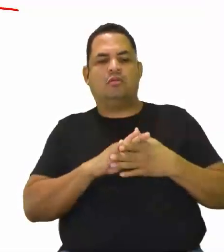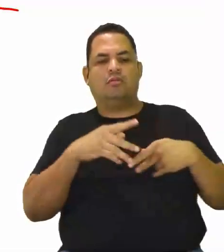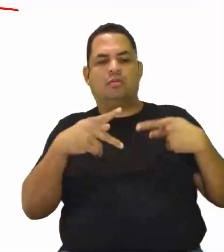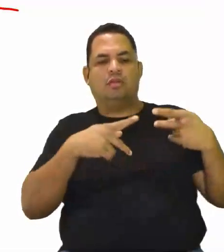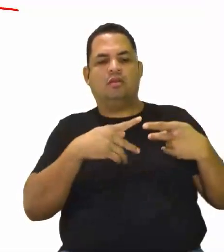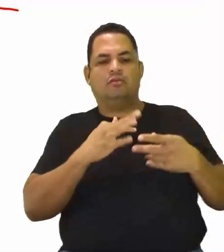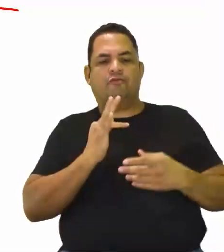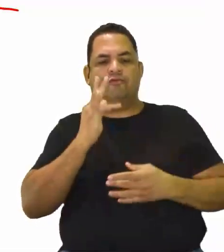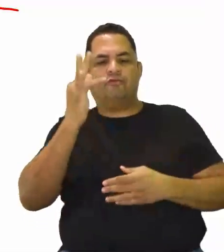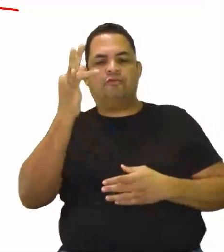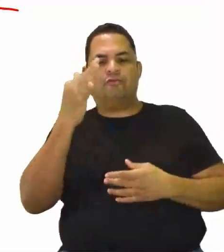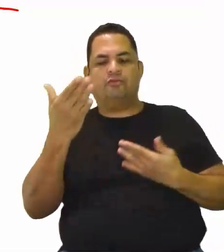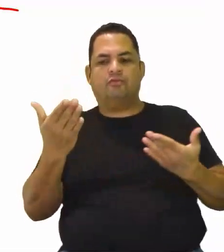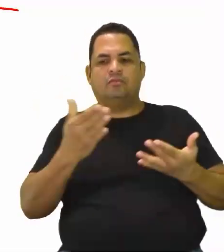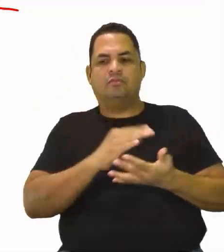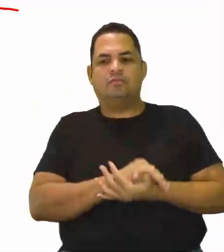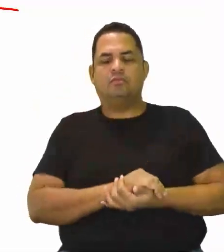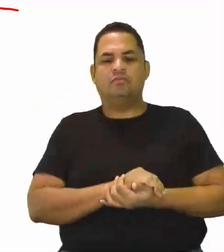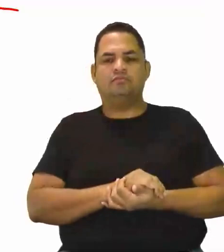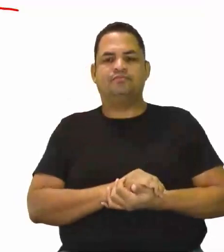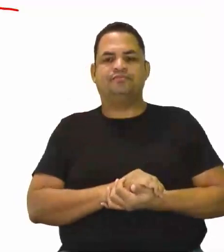Futuro?